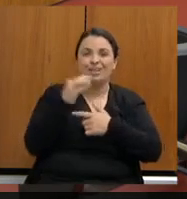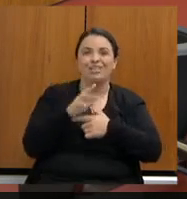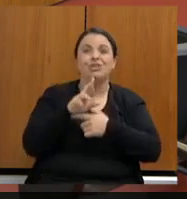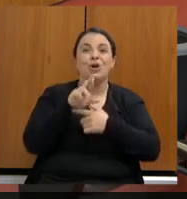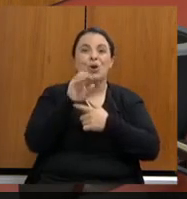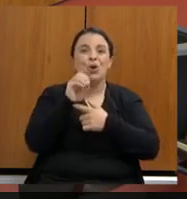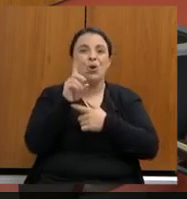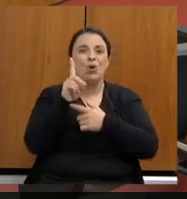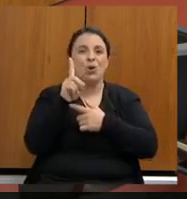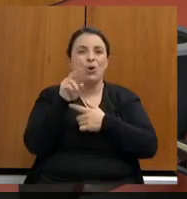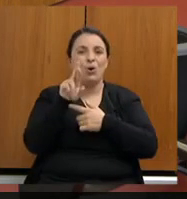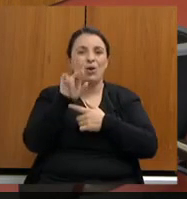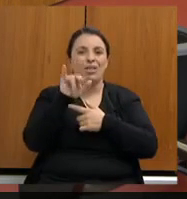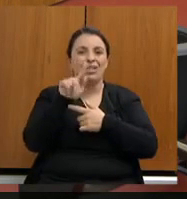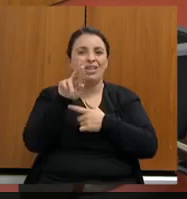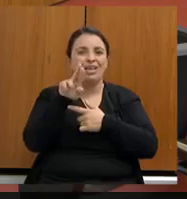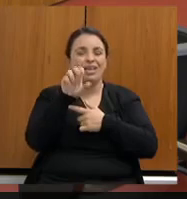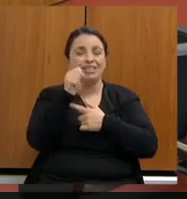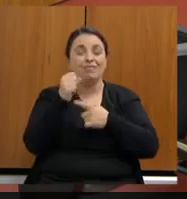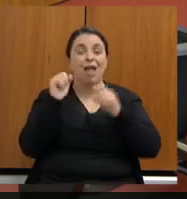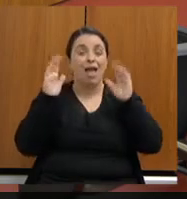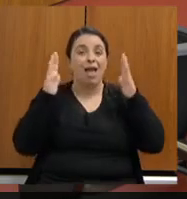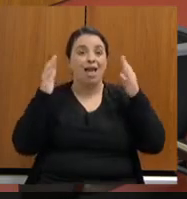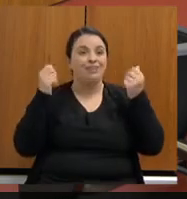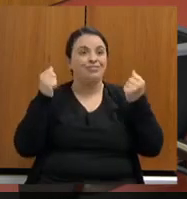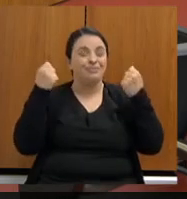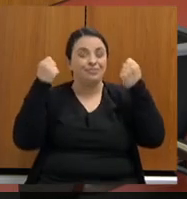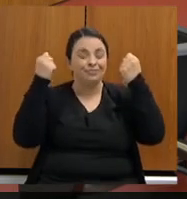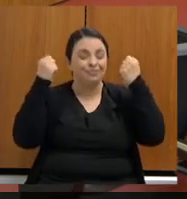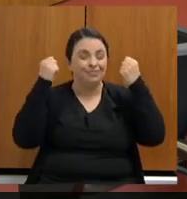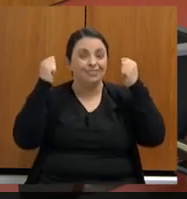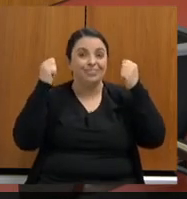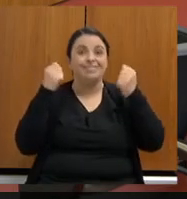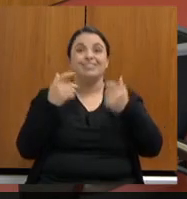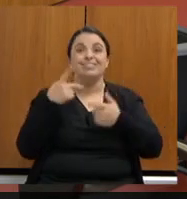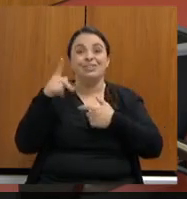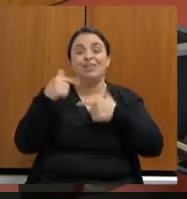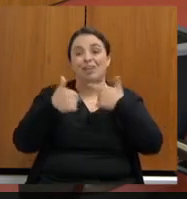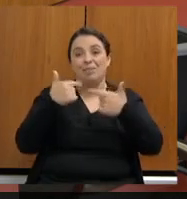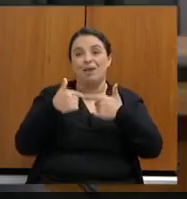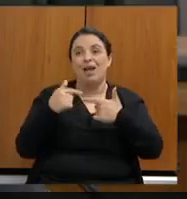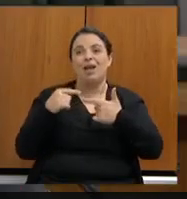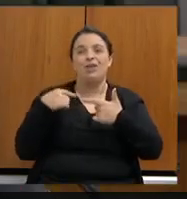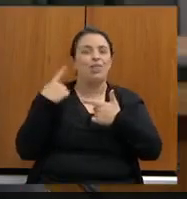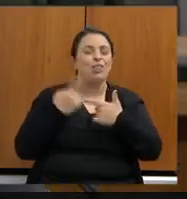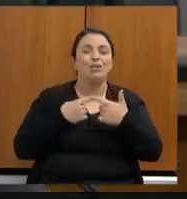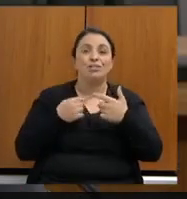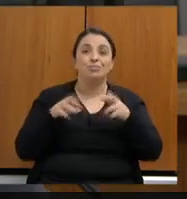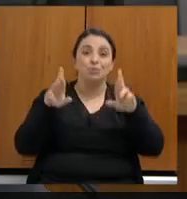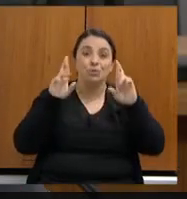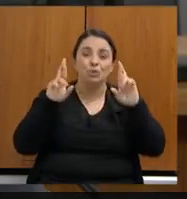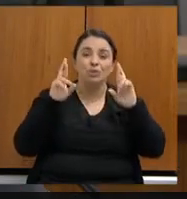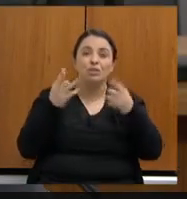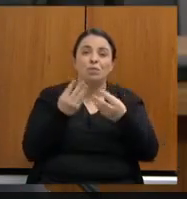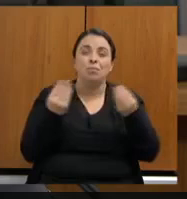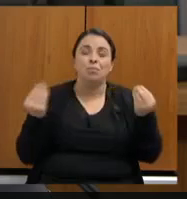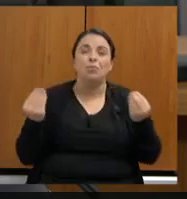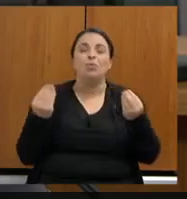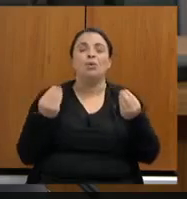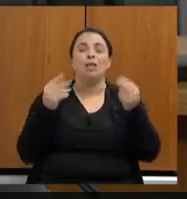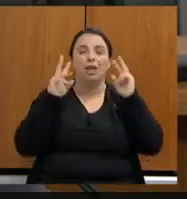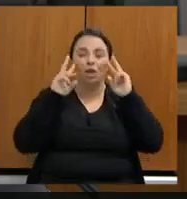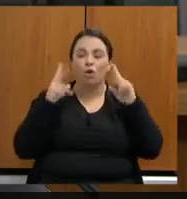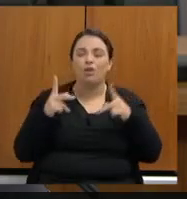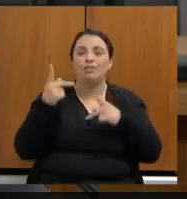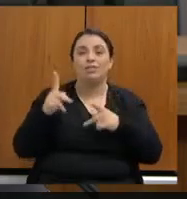vibrando aqui com seu trabalho também Bruno engler também todos nós estamos torcendo muito lindo e reconhecendo